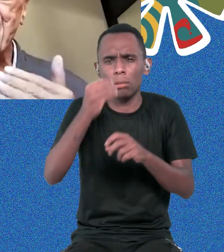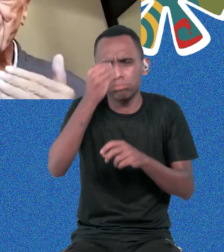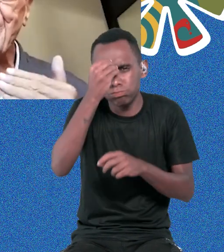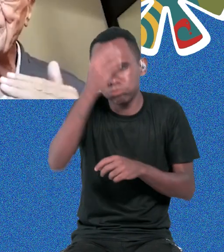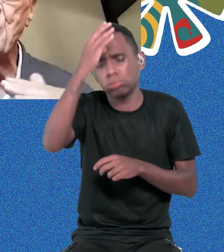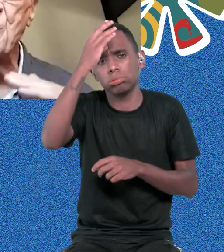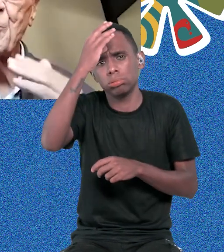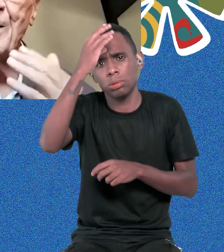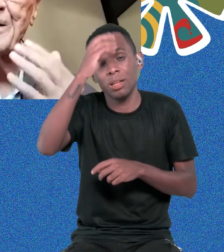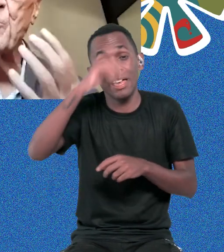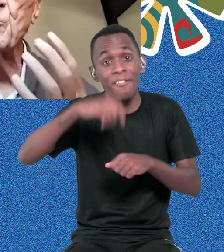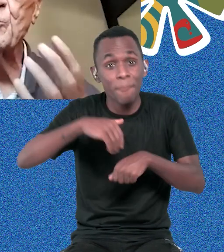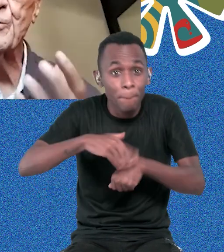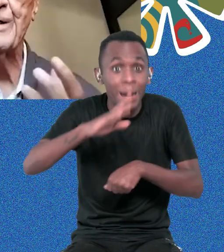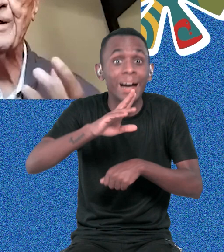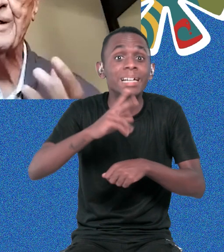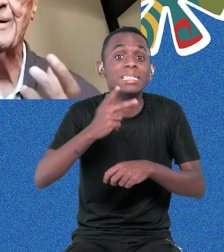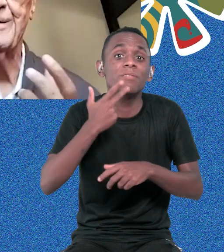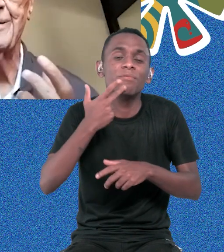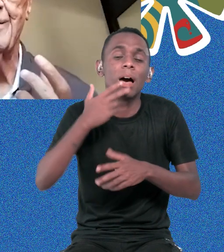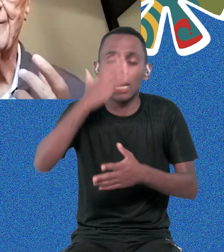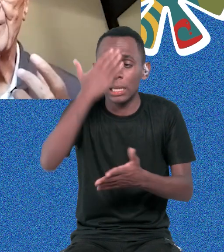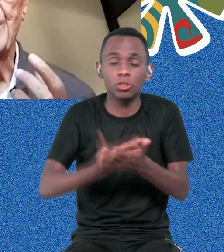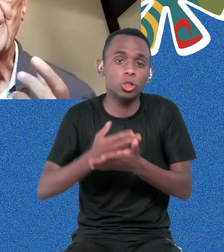Paulo Freire fala muito mais em cultura.